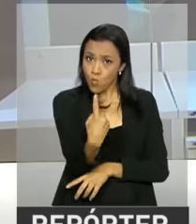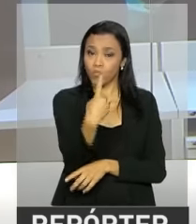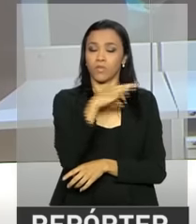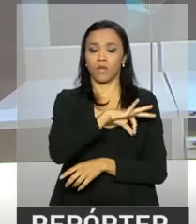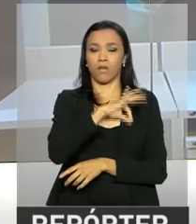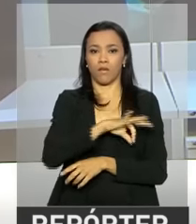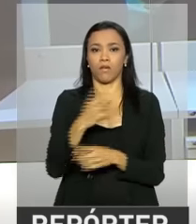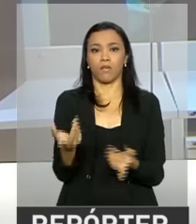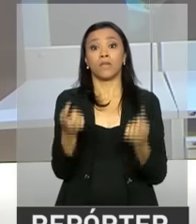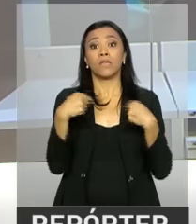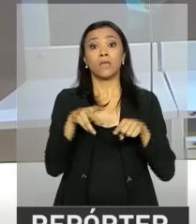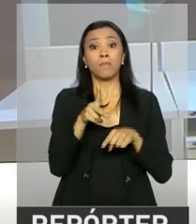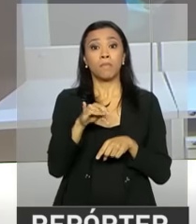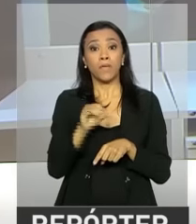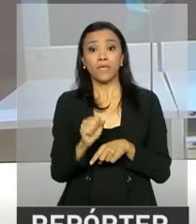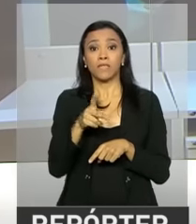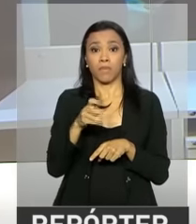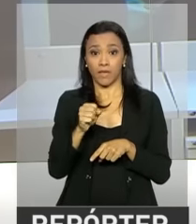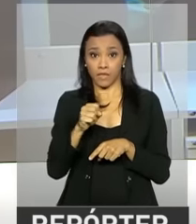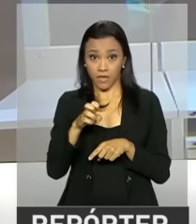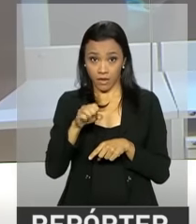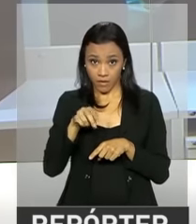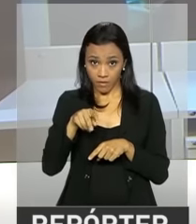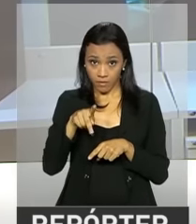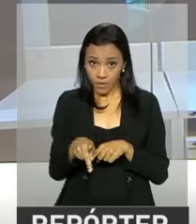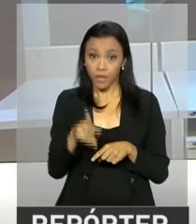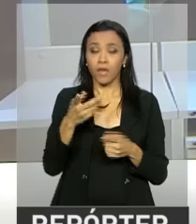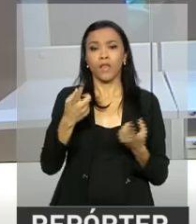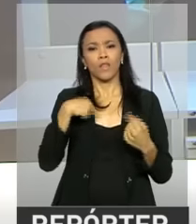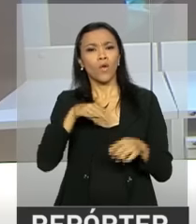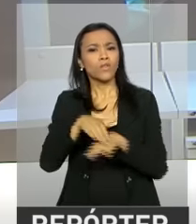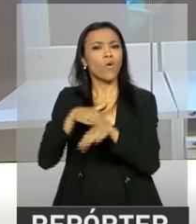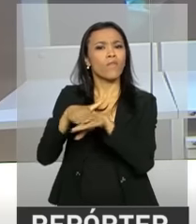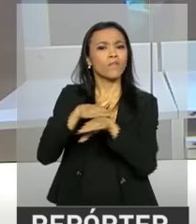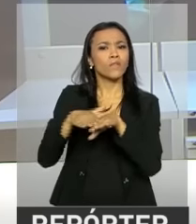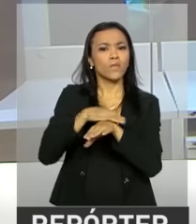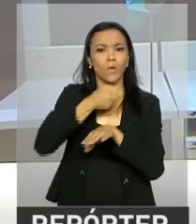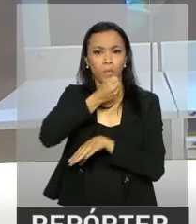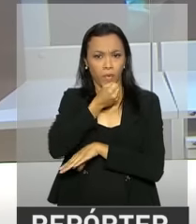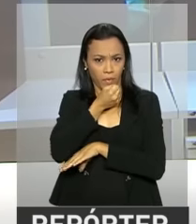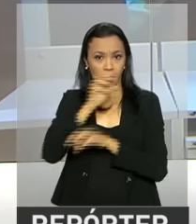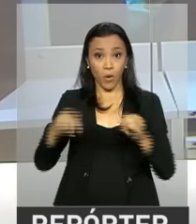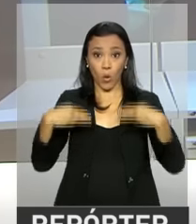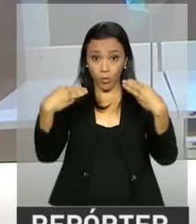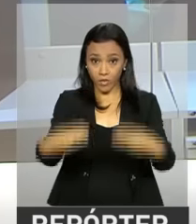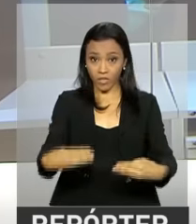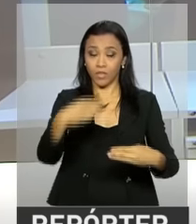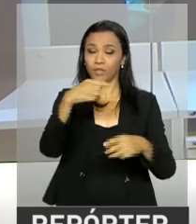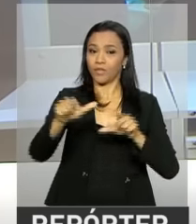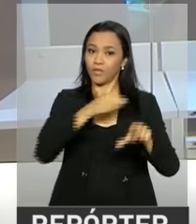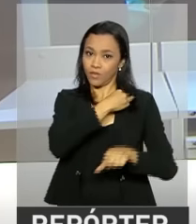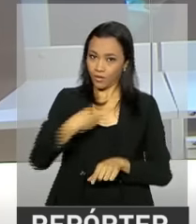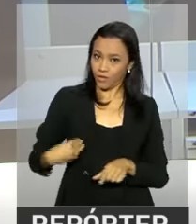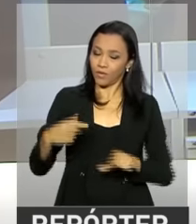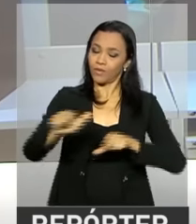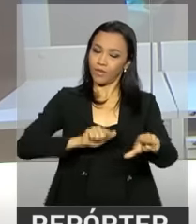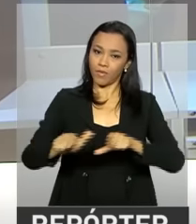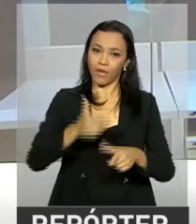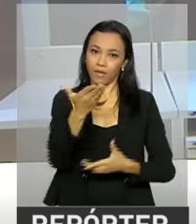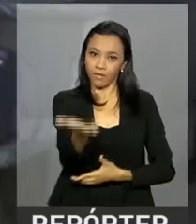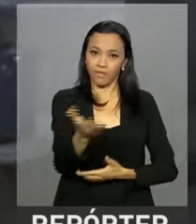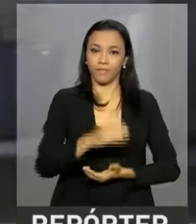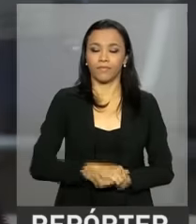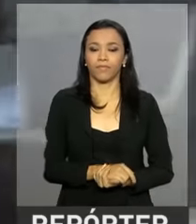pispasep e também sobre a situação trabalhista no país nossa equipe conversou com exclusividade com o ministro do trabalho Ronaldo